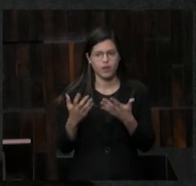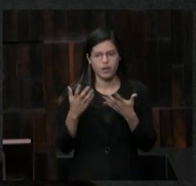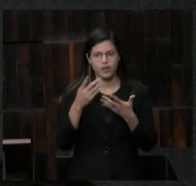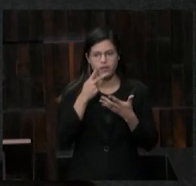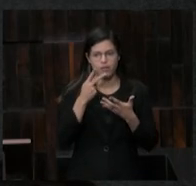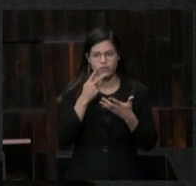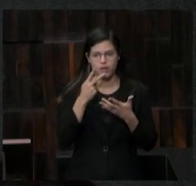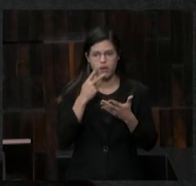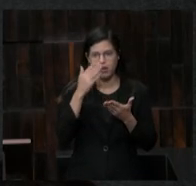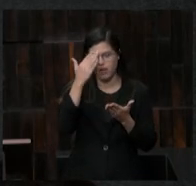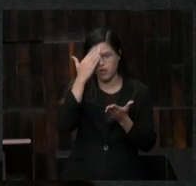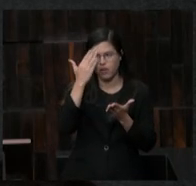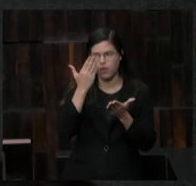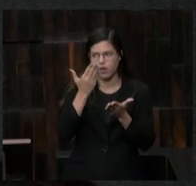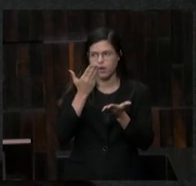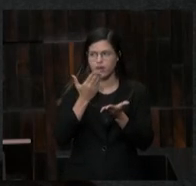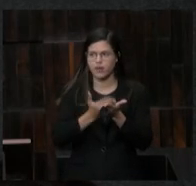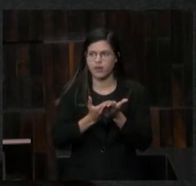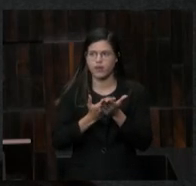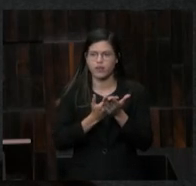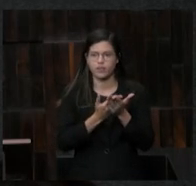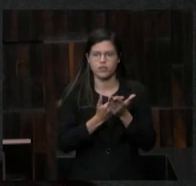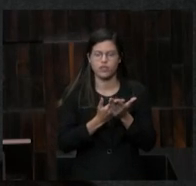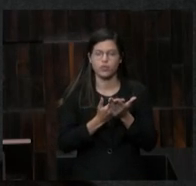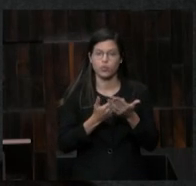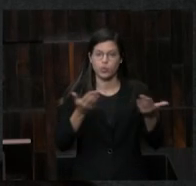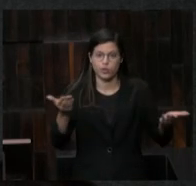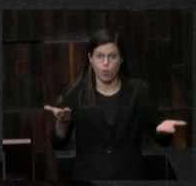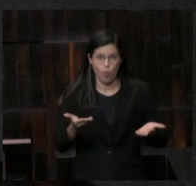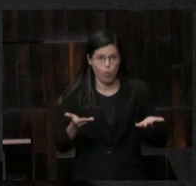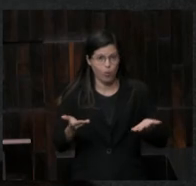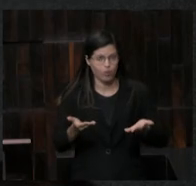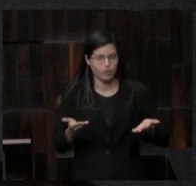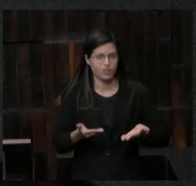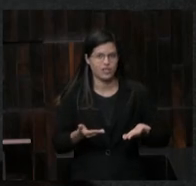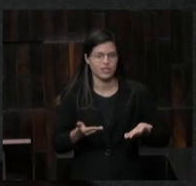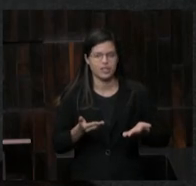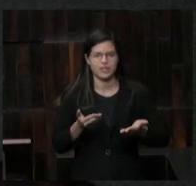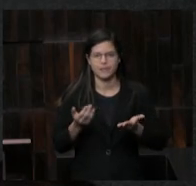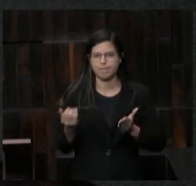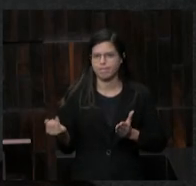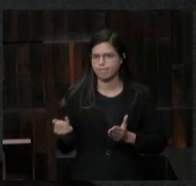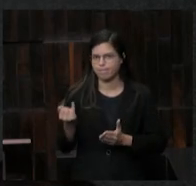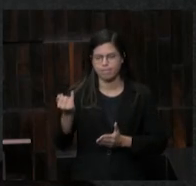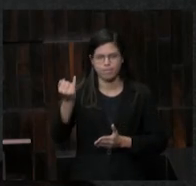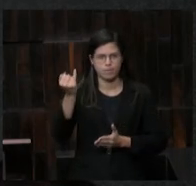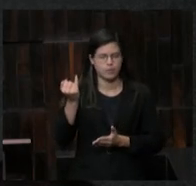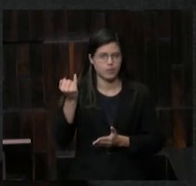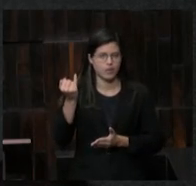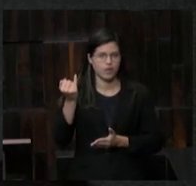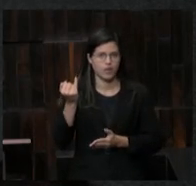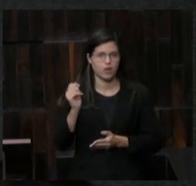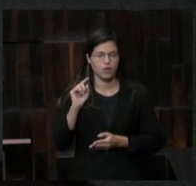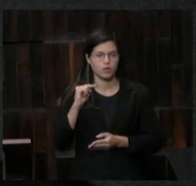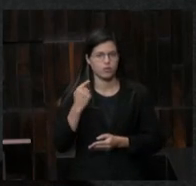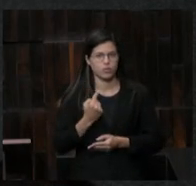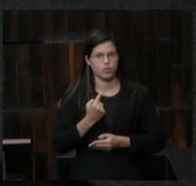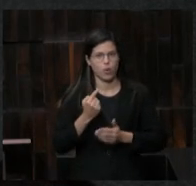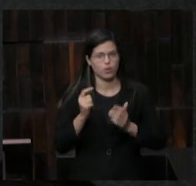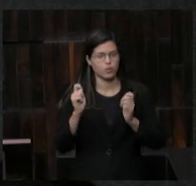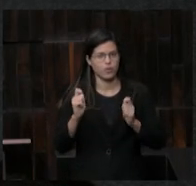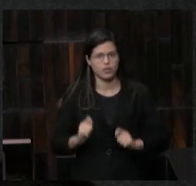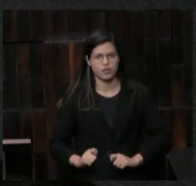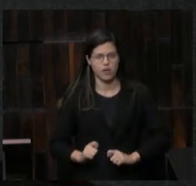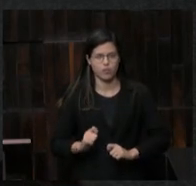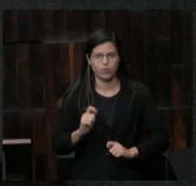eu acredito que o dia de hoje é fundamental para que a gente possa não